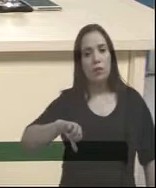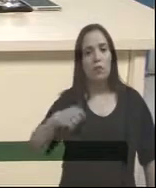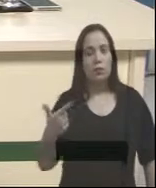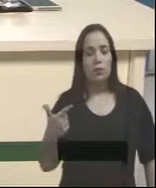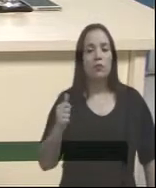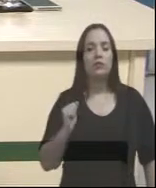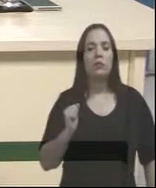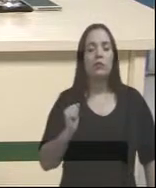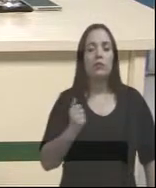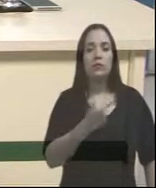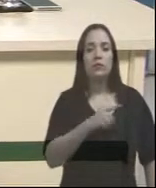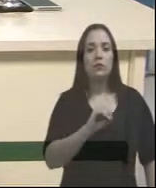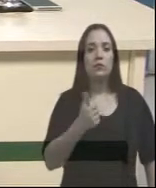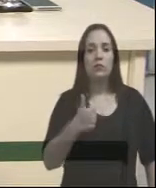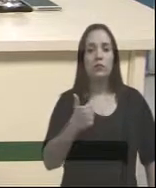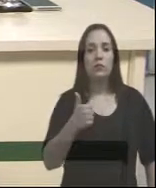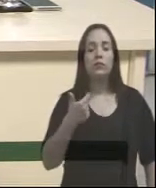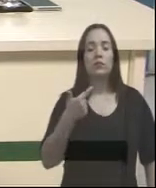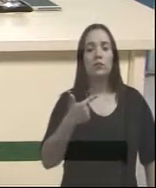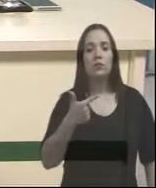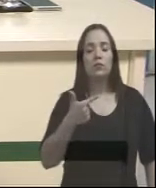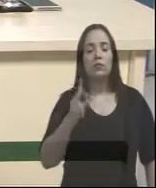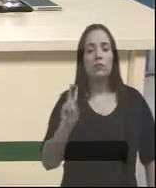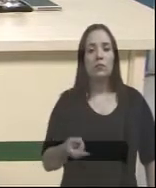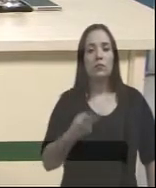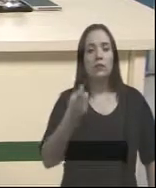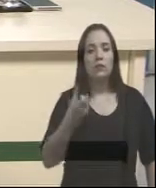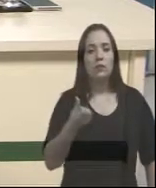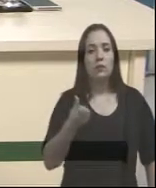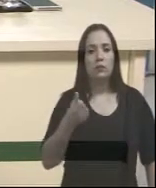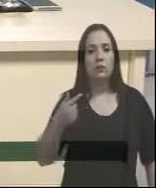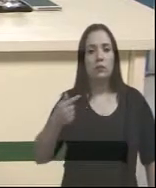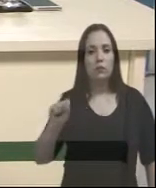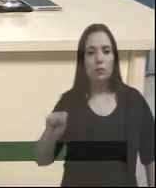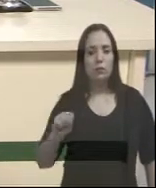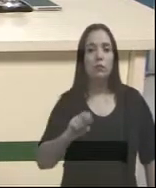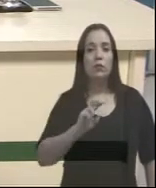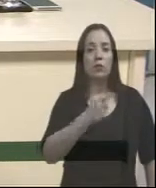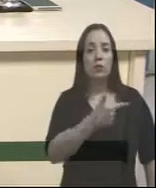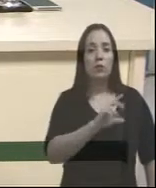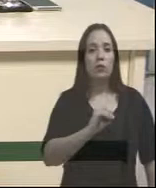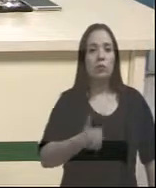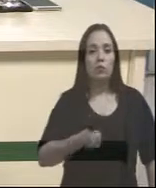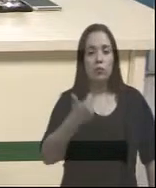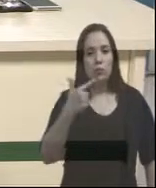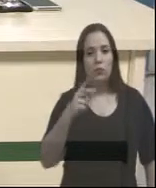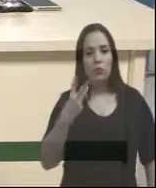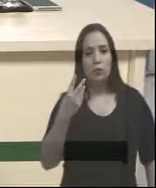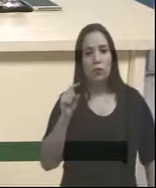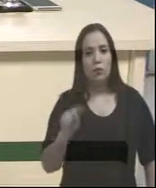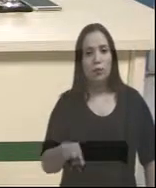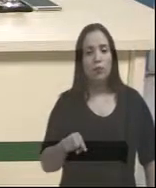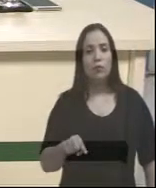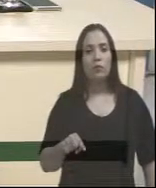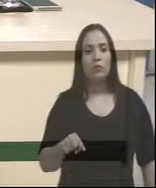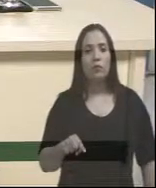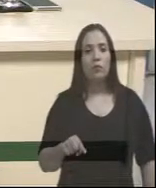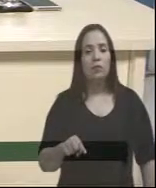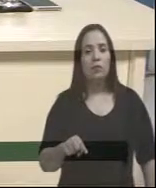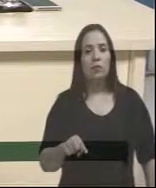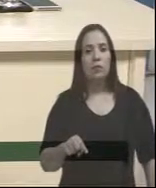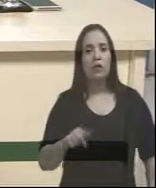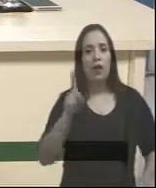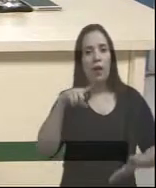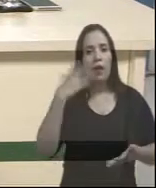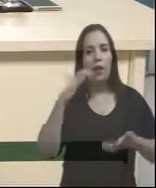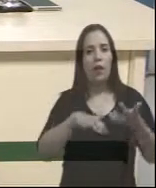2.692 assassinatos. 2011, 2.788 assassinatos. 2012, 3.000, foi no tempo da